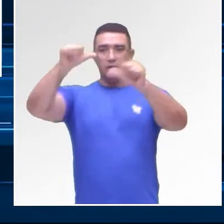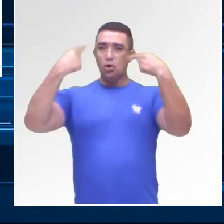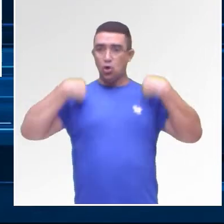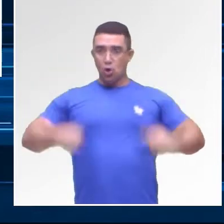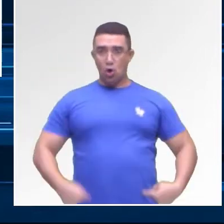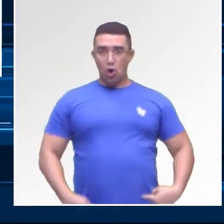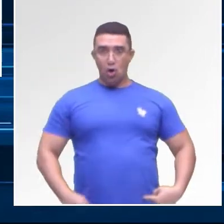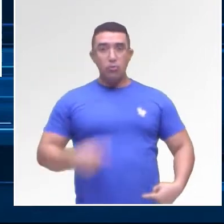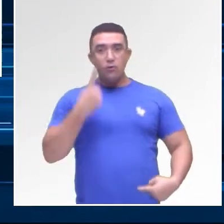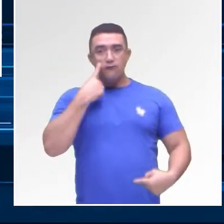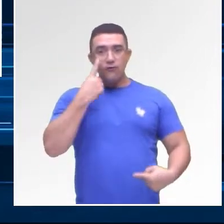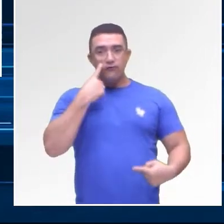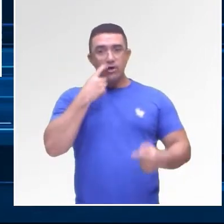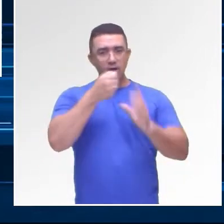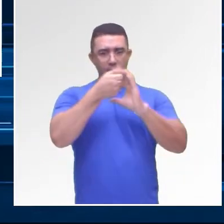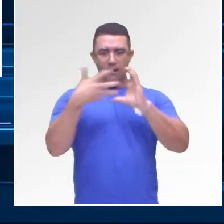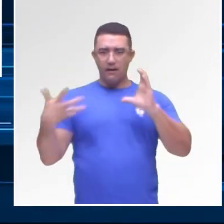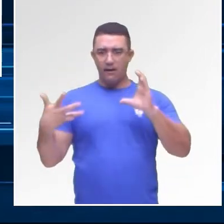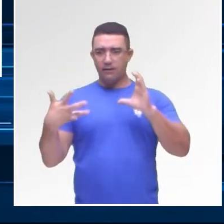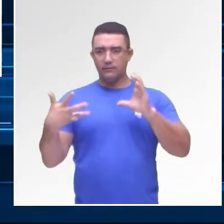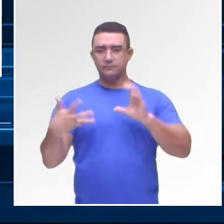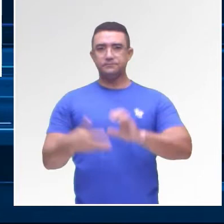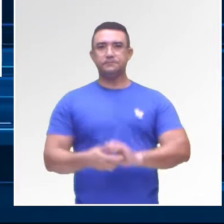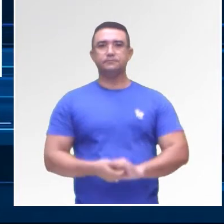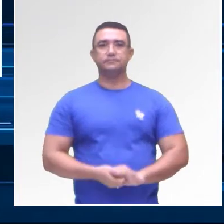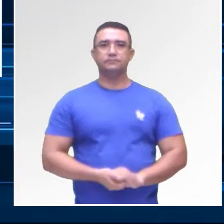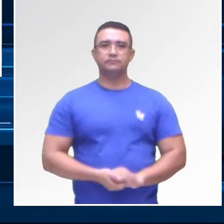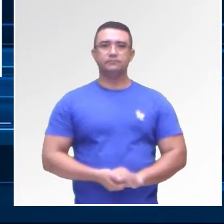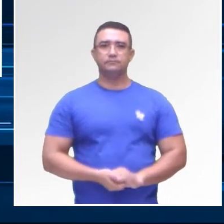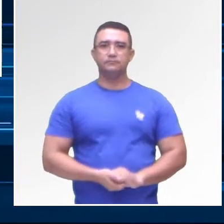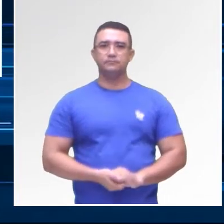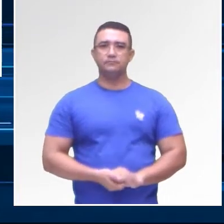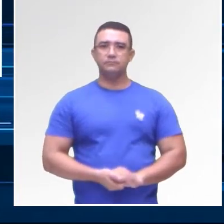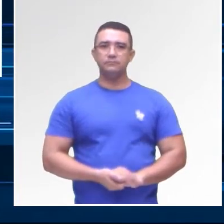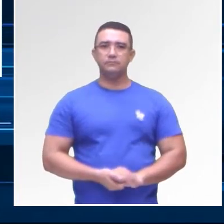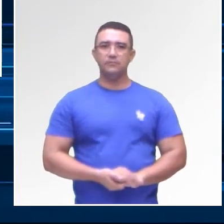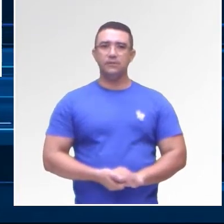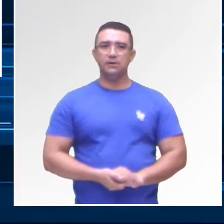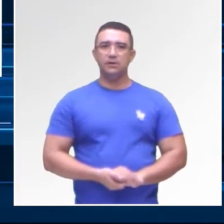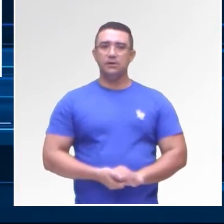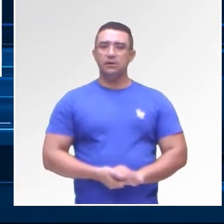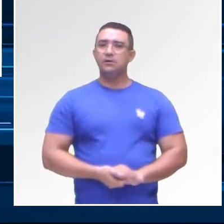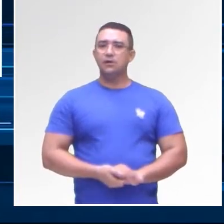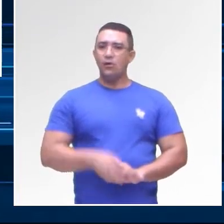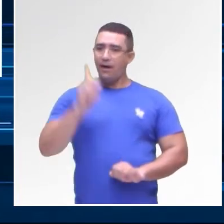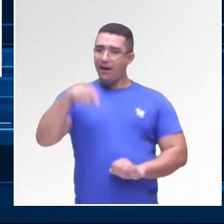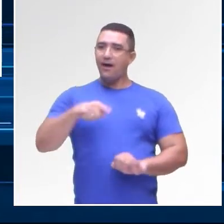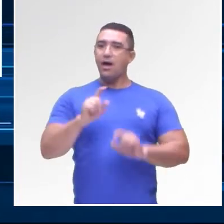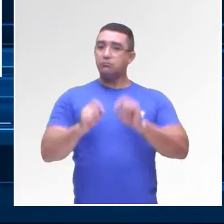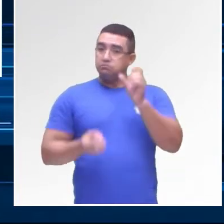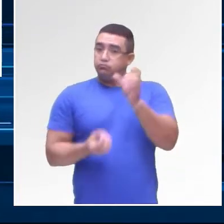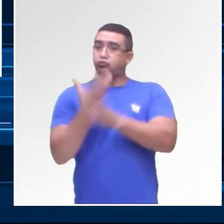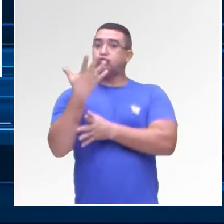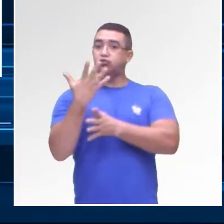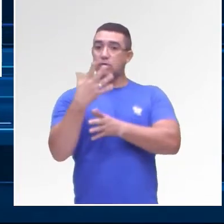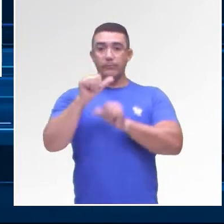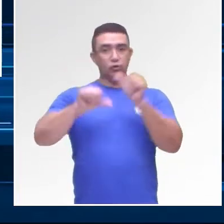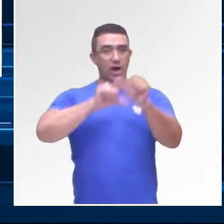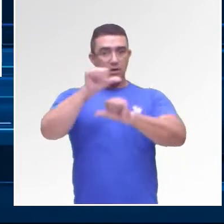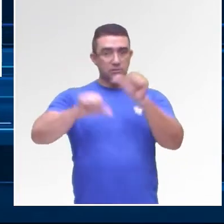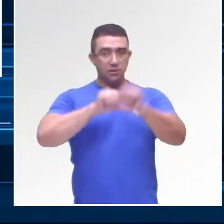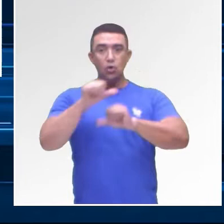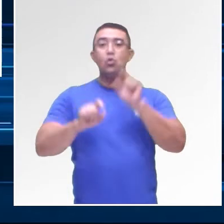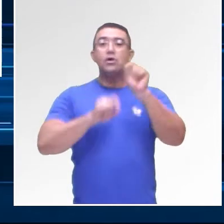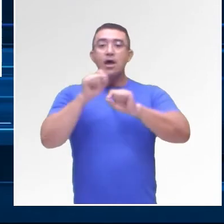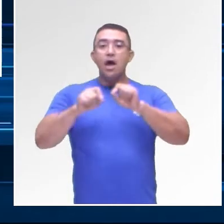Vamos ver mais características dessa mudança crônica. Ela é resultado dos exercícios físicos repetitivos, ou